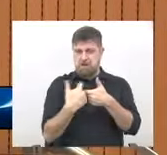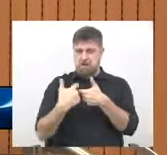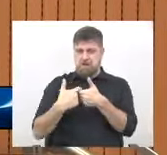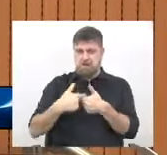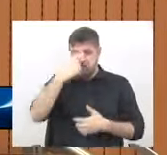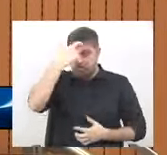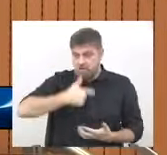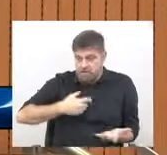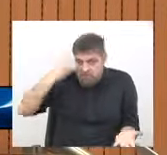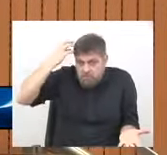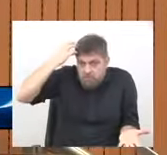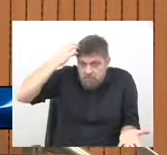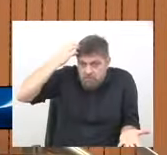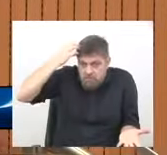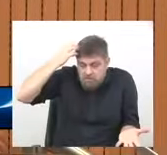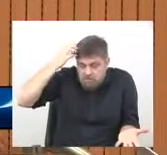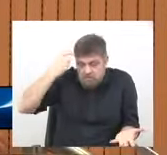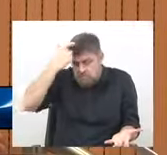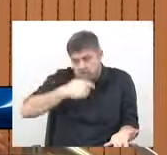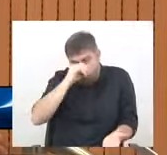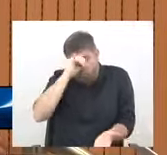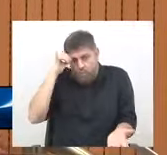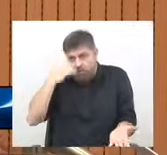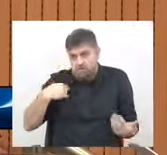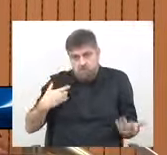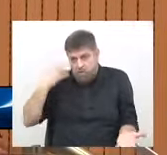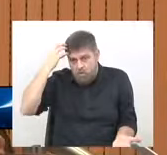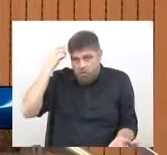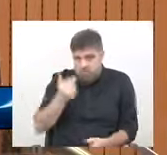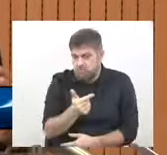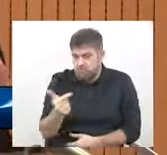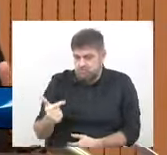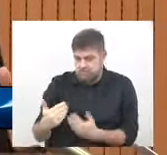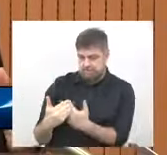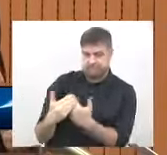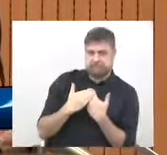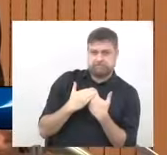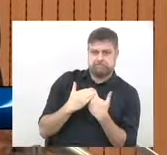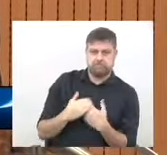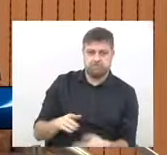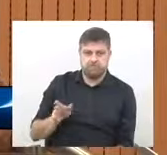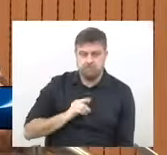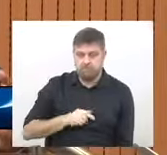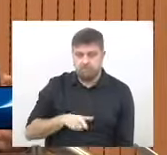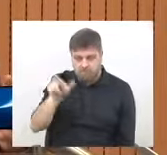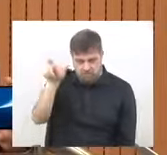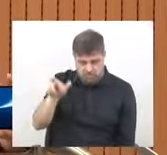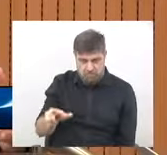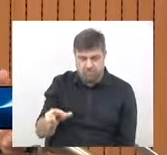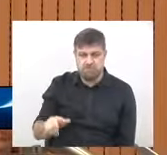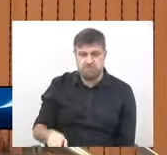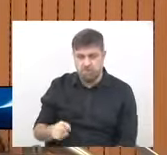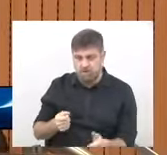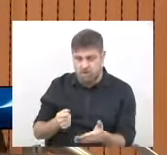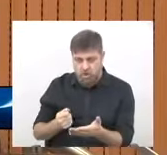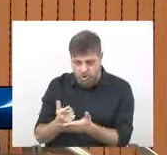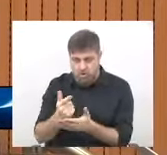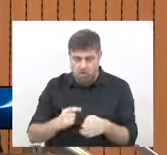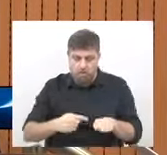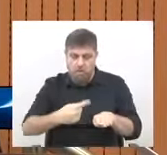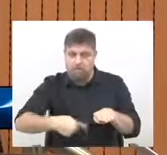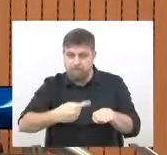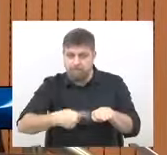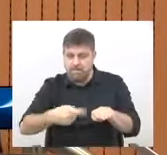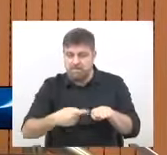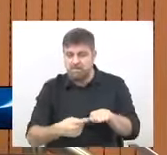achando que eu sou o culpado da situação. Não sou. Ou teve um menino que comprou um pneu, vai fazer 10 dias, e o